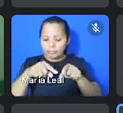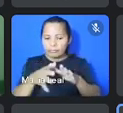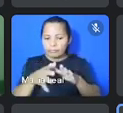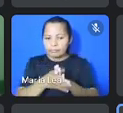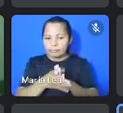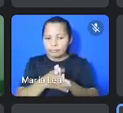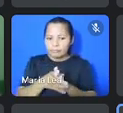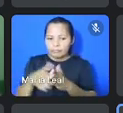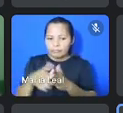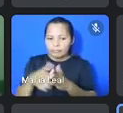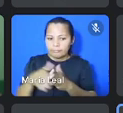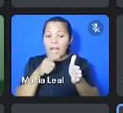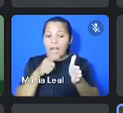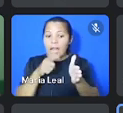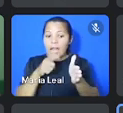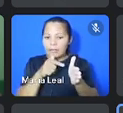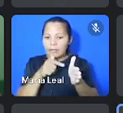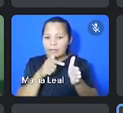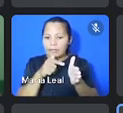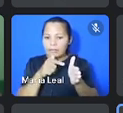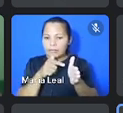você tem uma quantidade